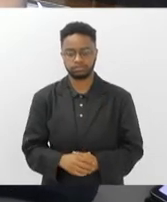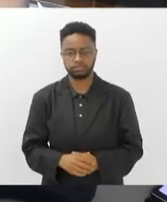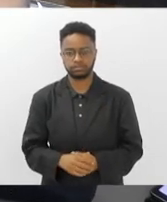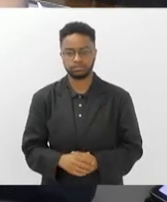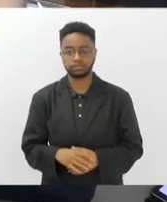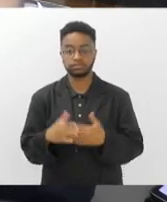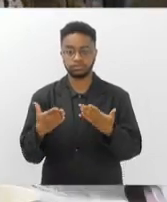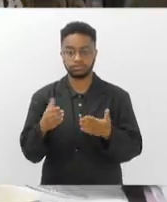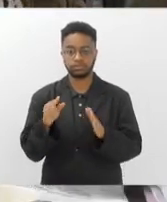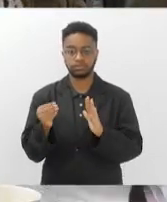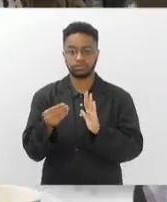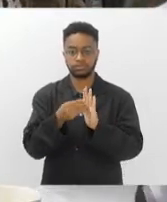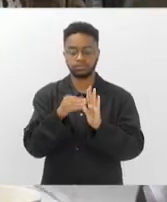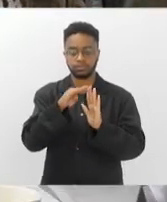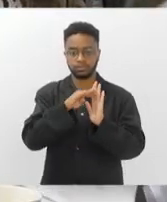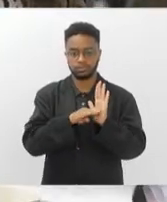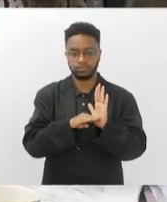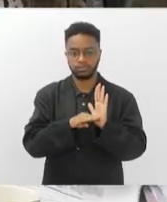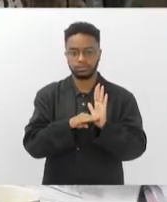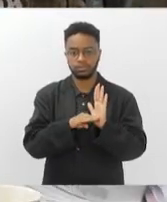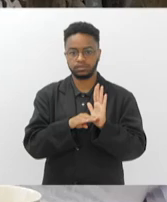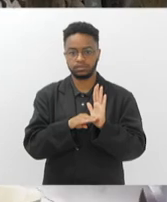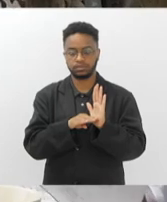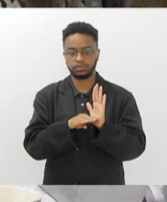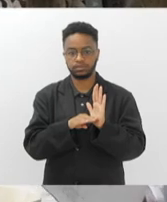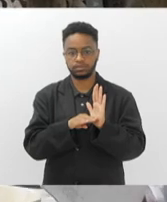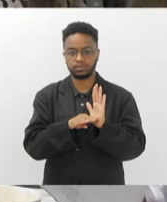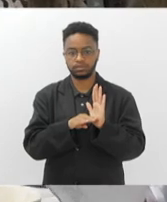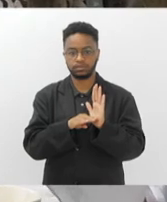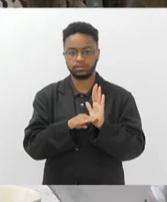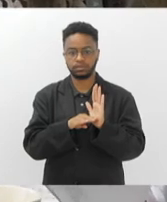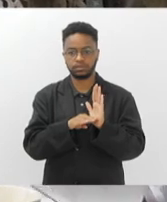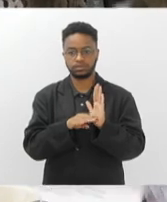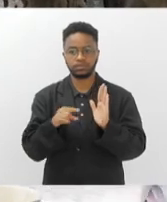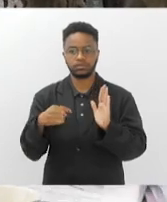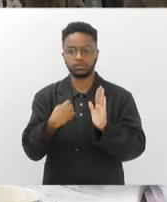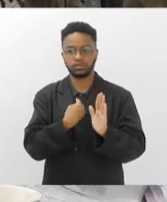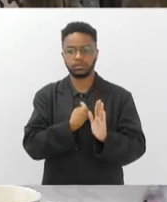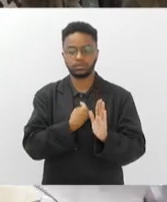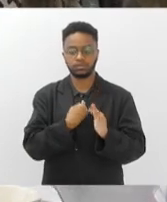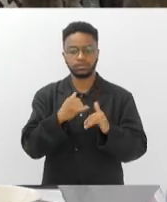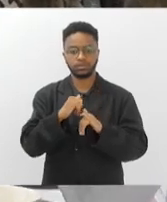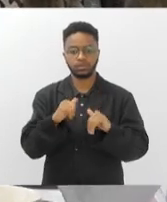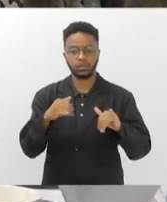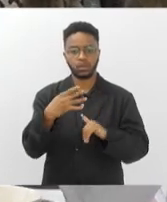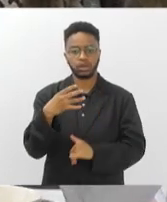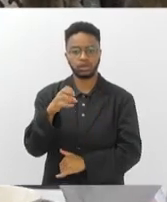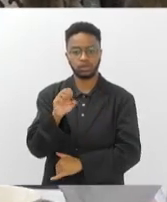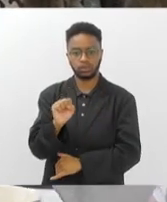Então, chamando os trabalhos à ordem... Vamos, vamos cantar aqui o 48 e...